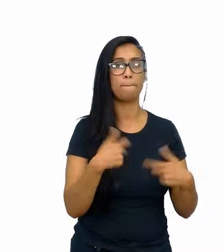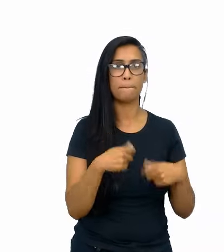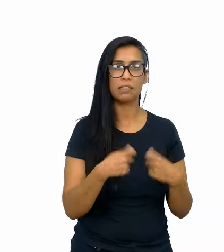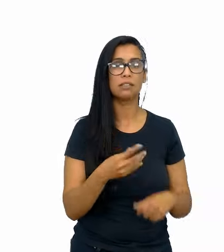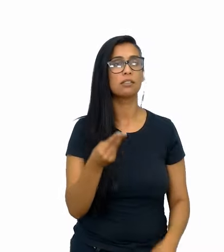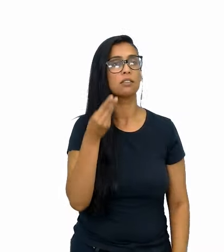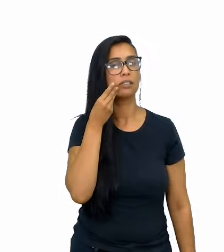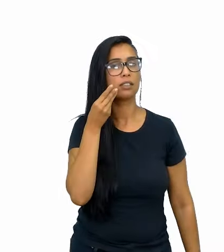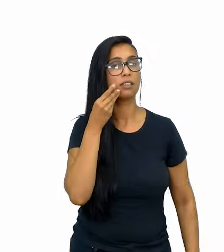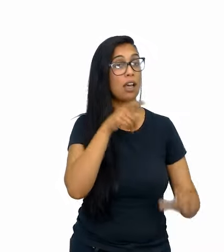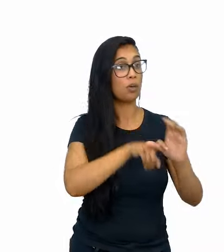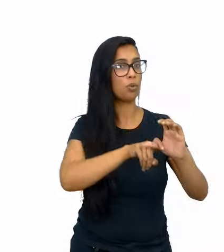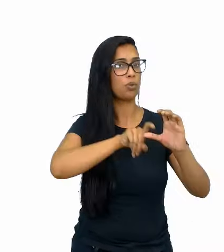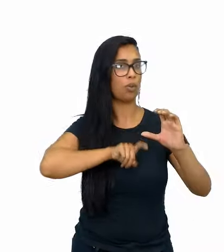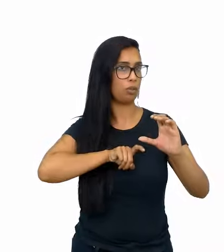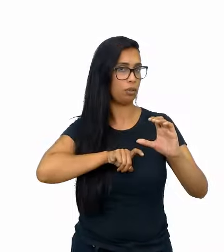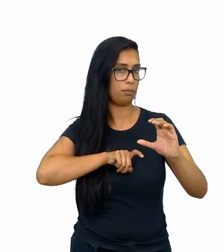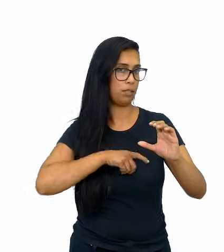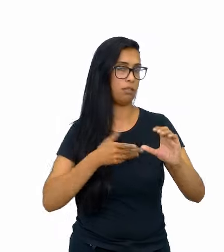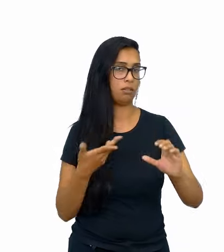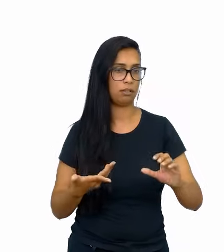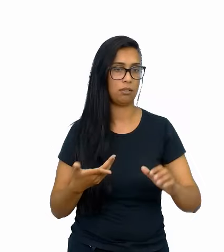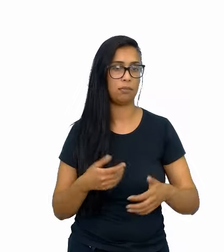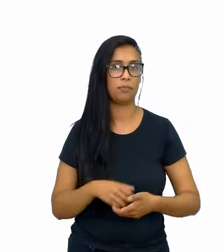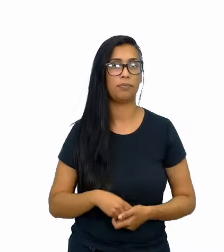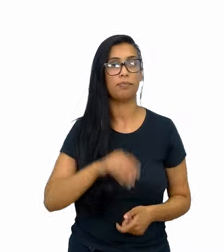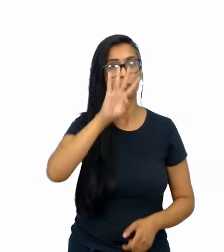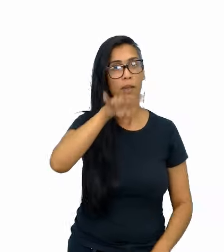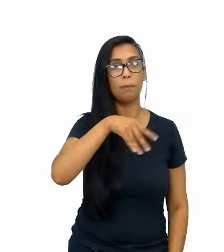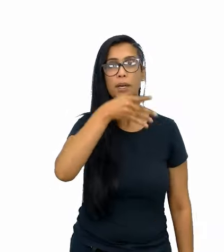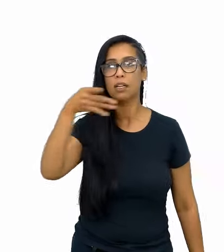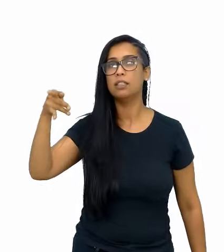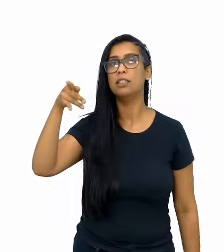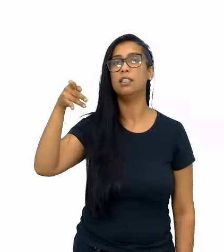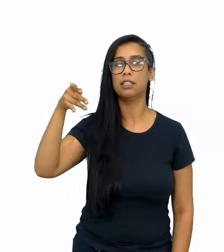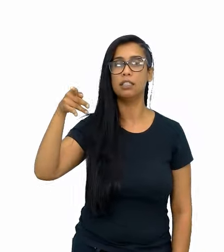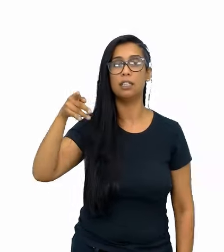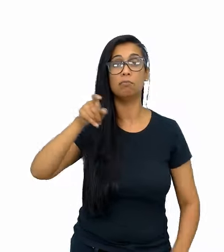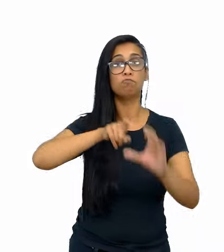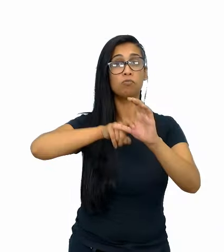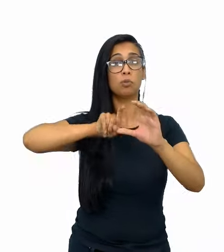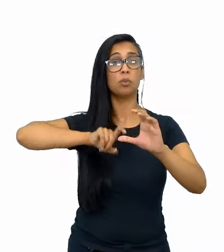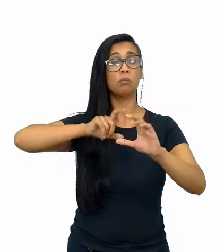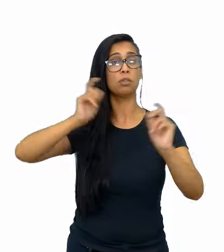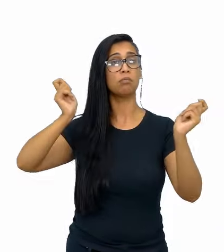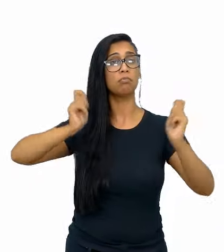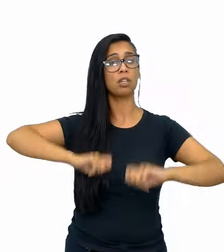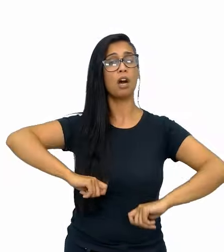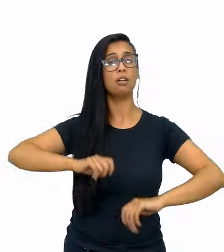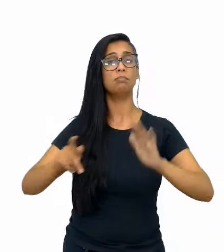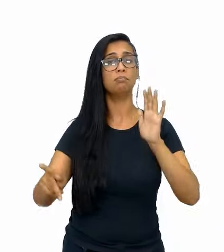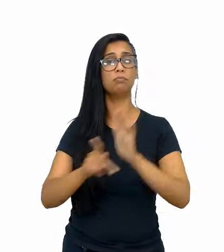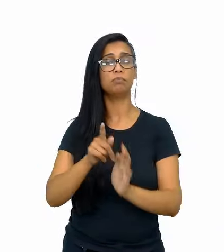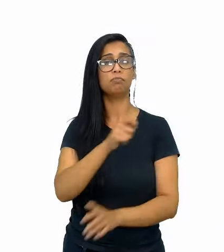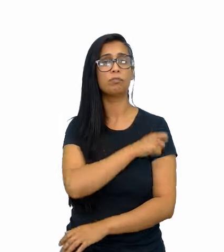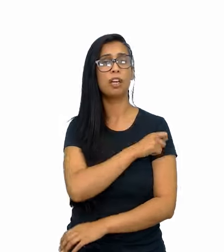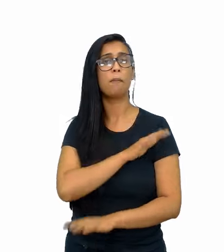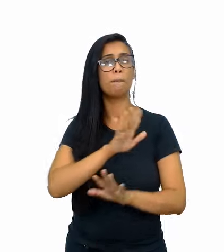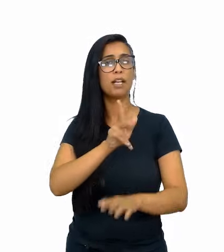com autonomia, né, preenchendo essa grade, mas é importante também que vocês circulem pela